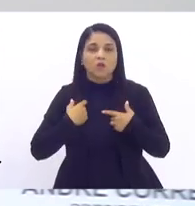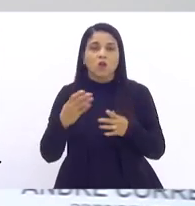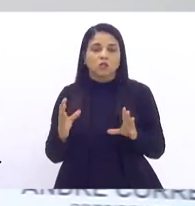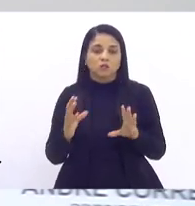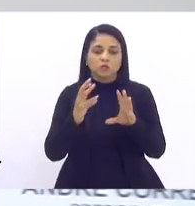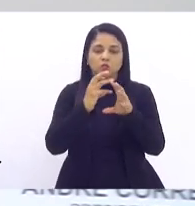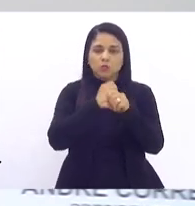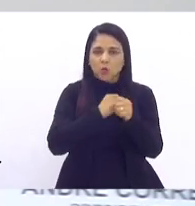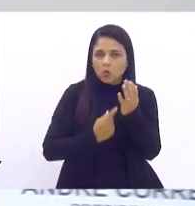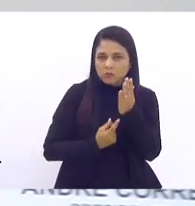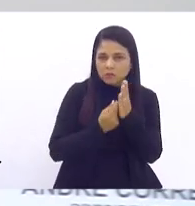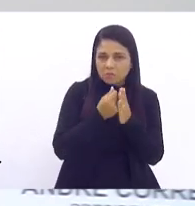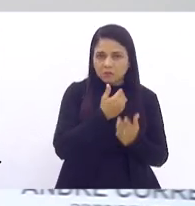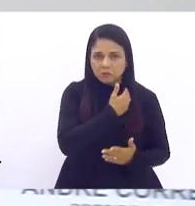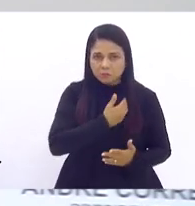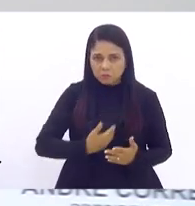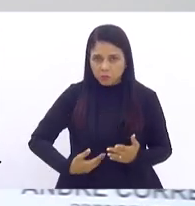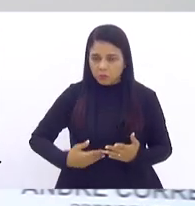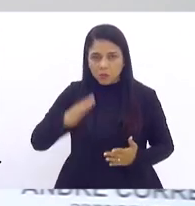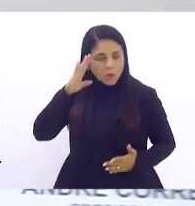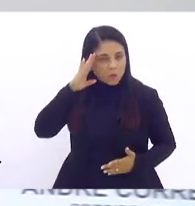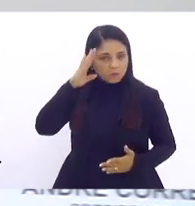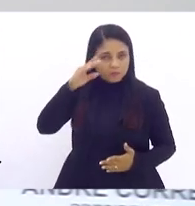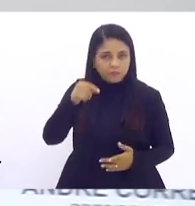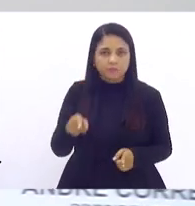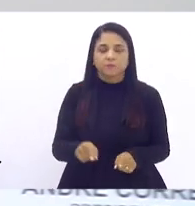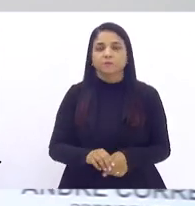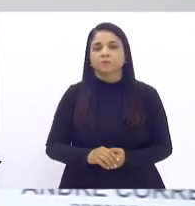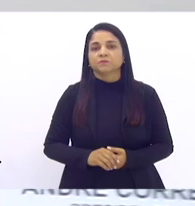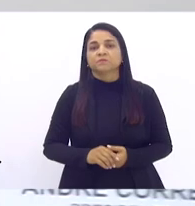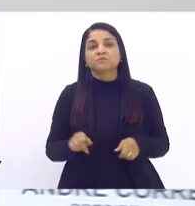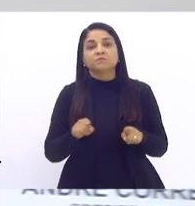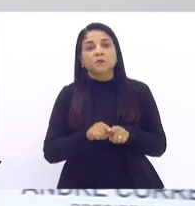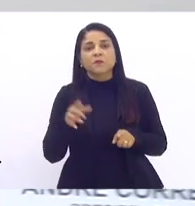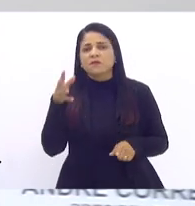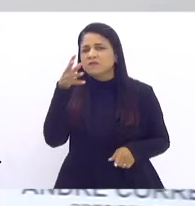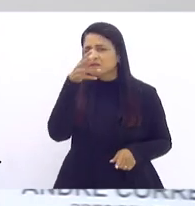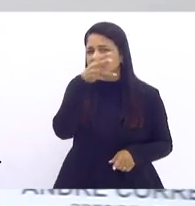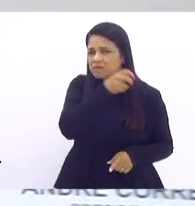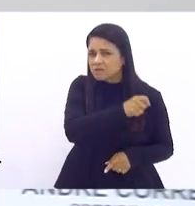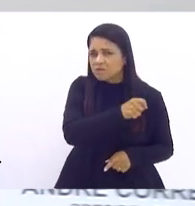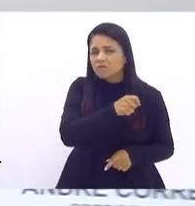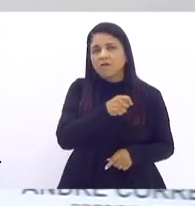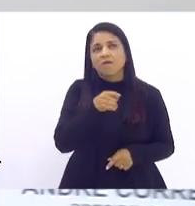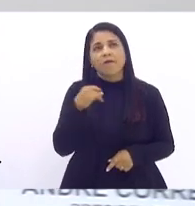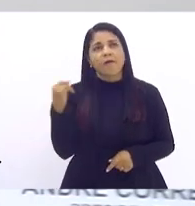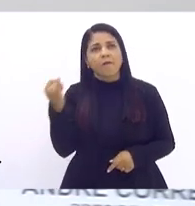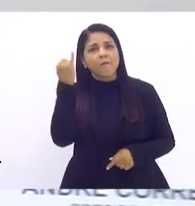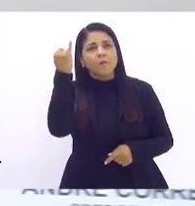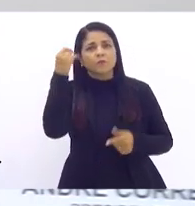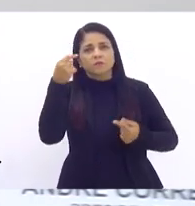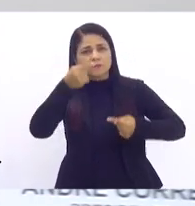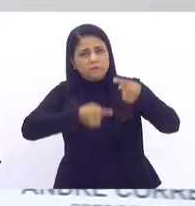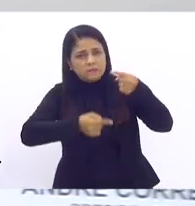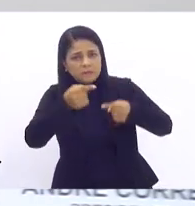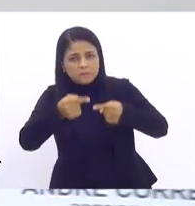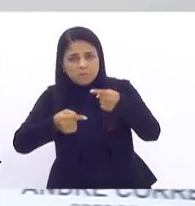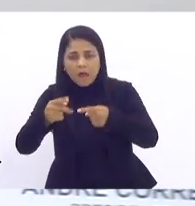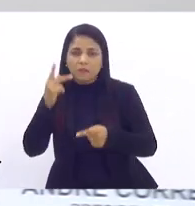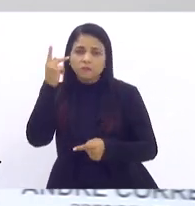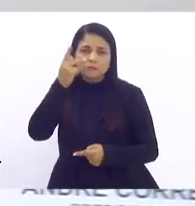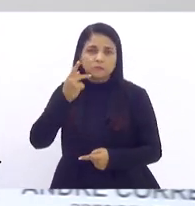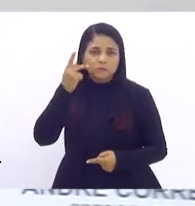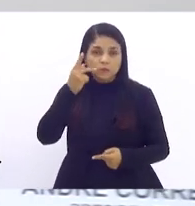é fundamental e por outro lado também ressalvar a importância que é o debate político porque